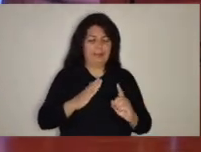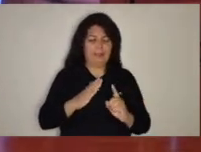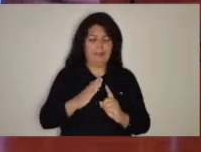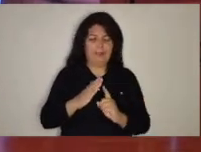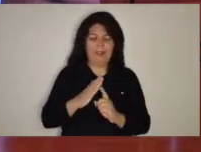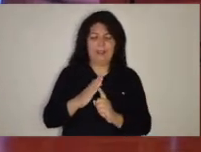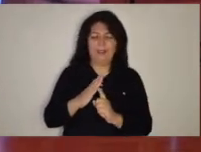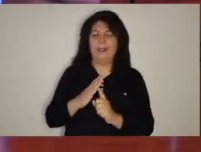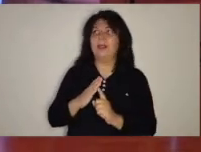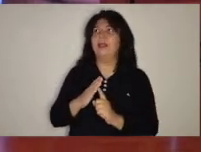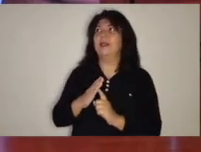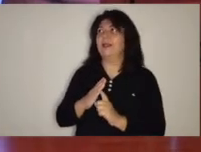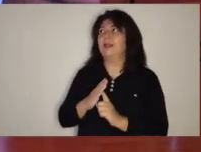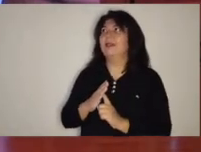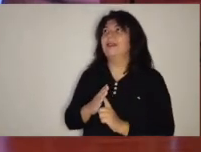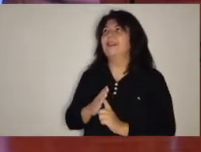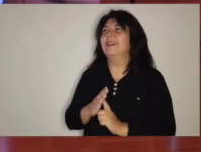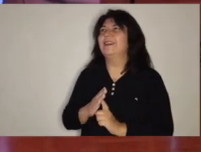fez